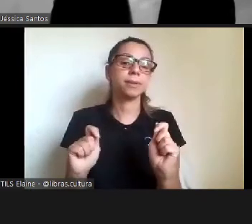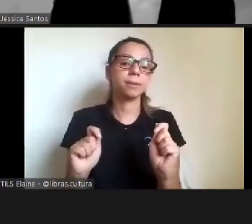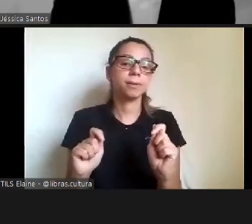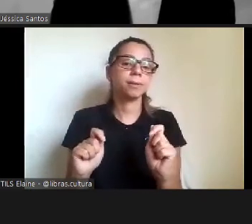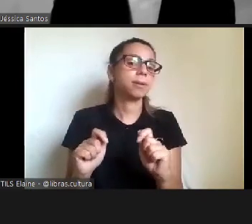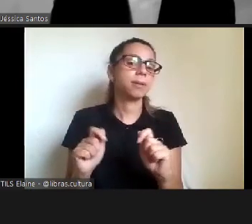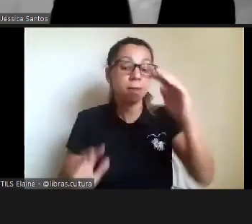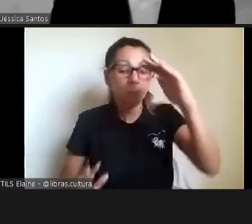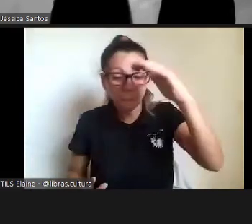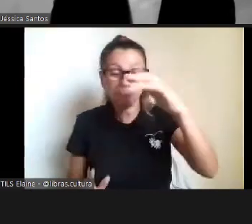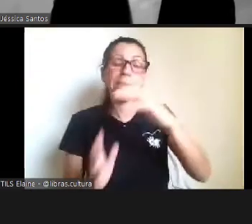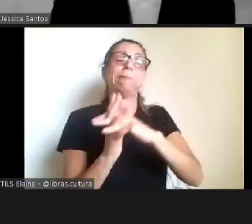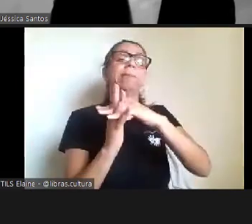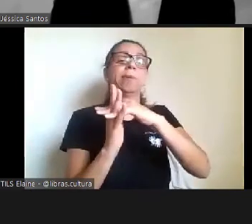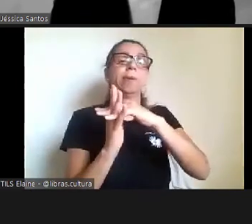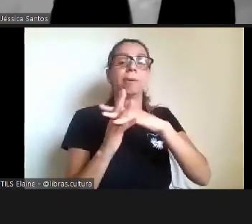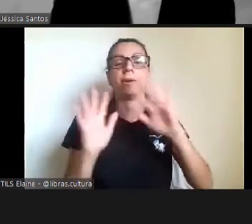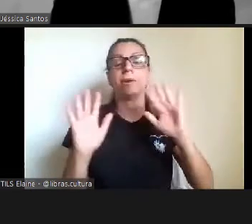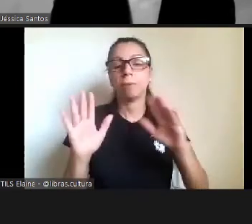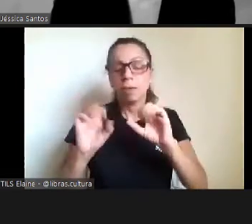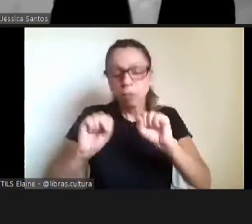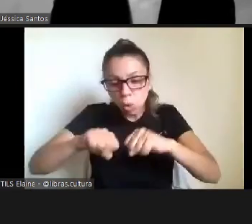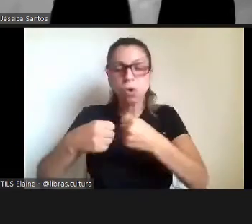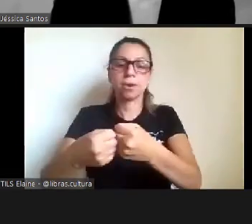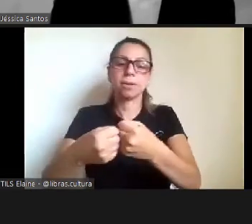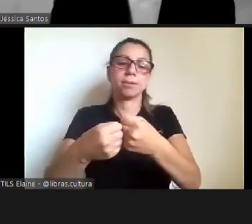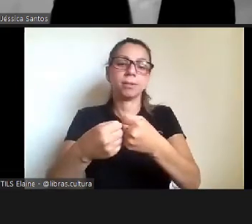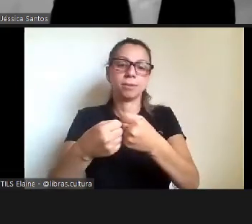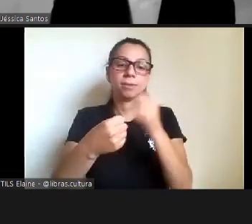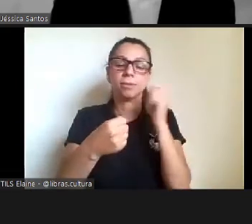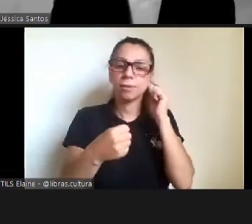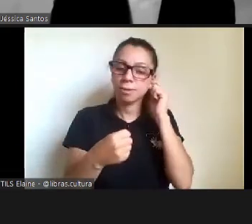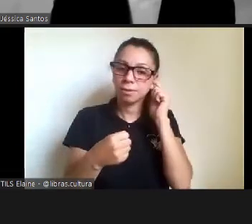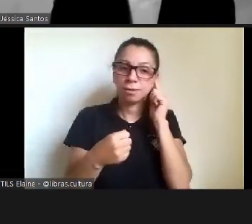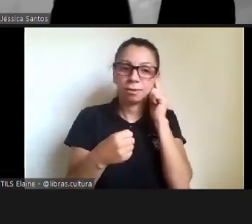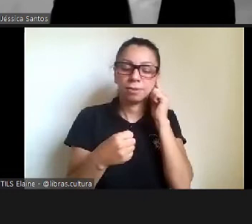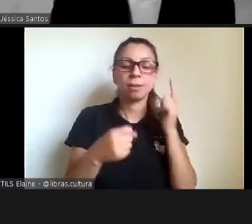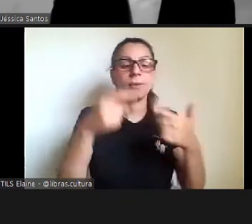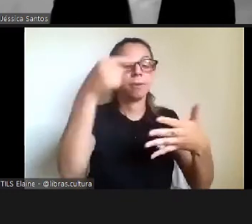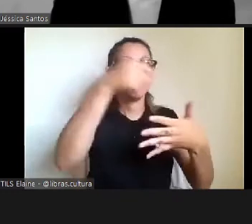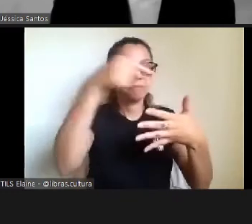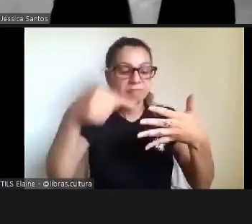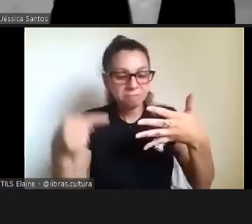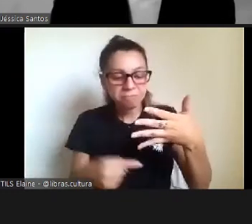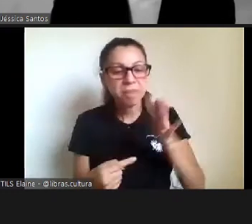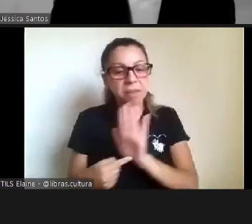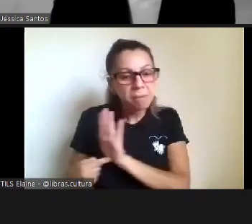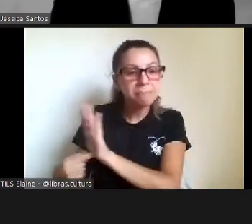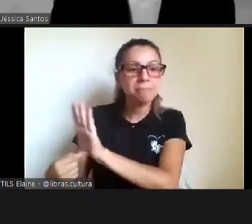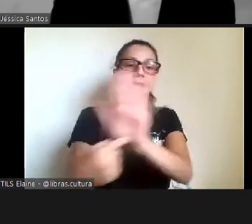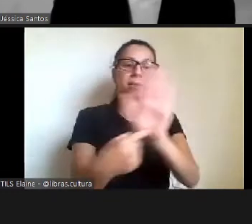que nunca, as pautas precisam ser apresentado, isso sem dúvida,